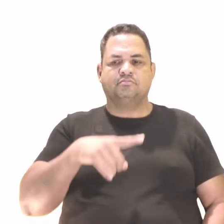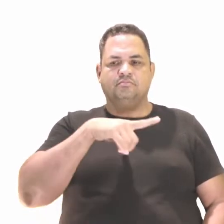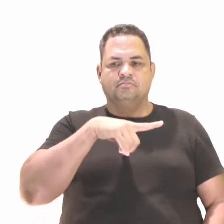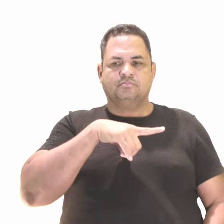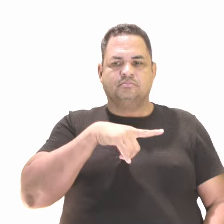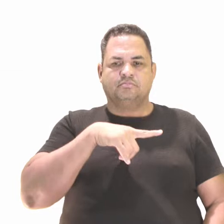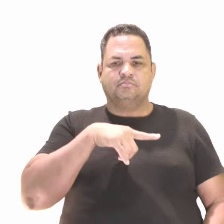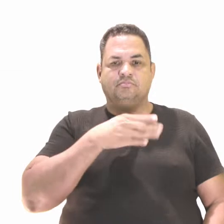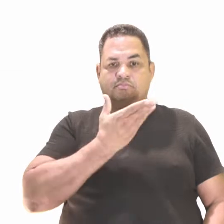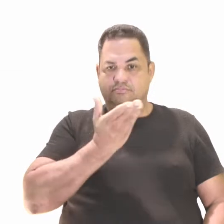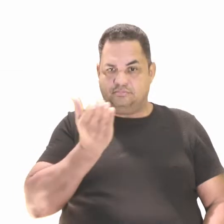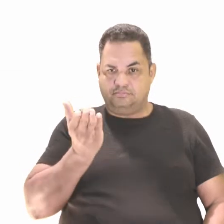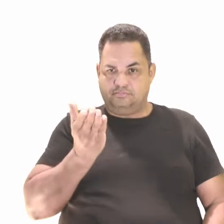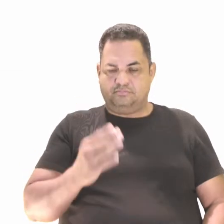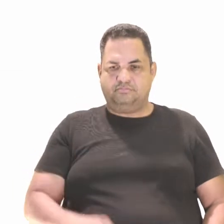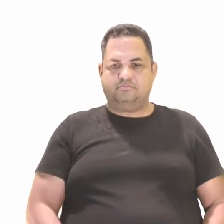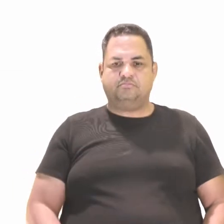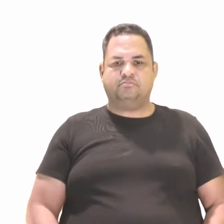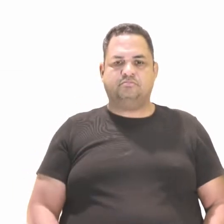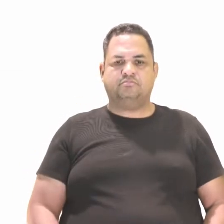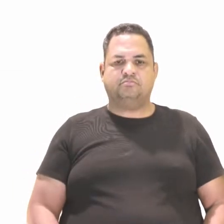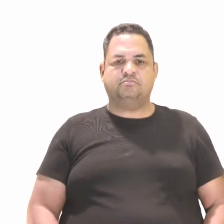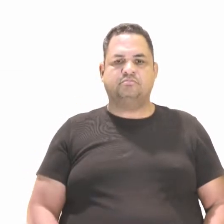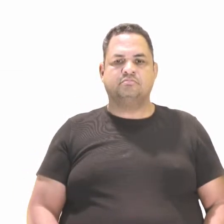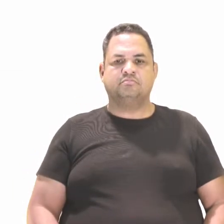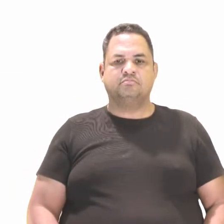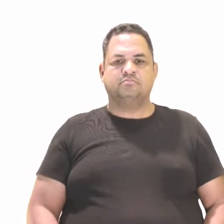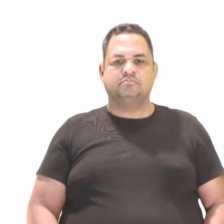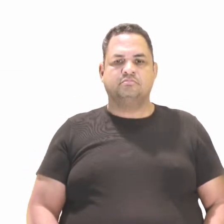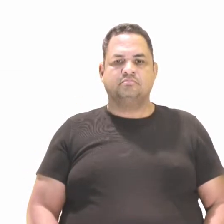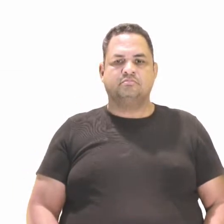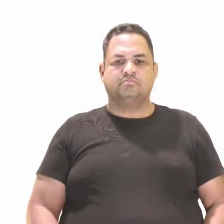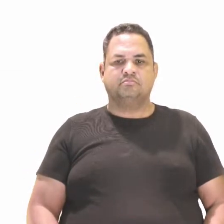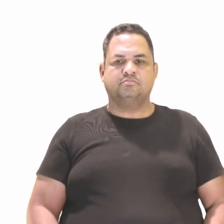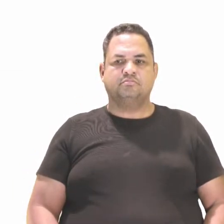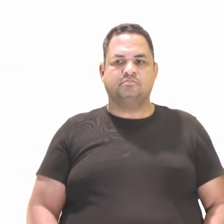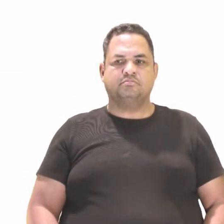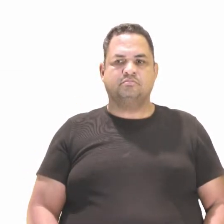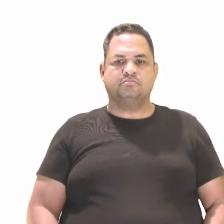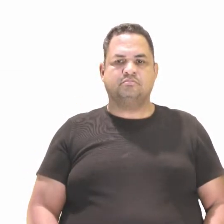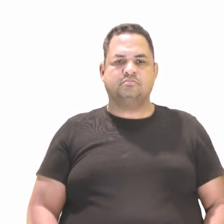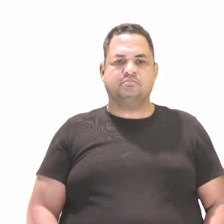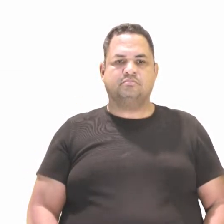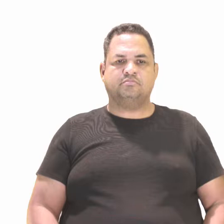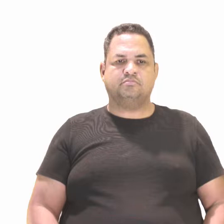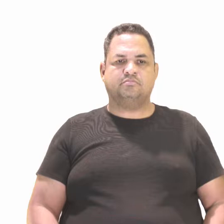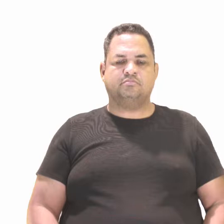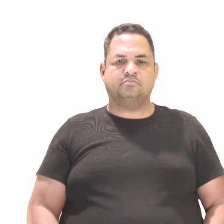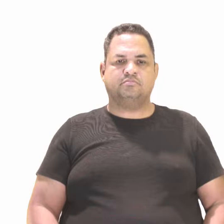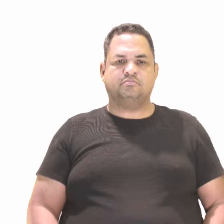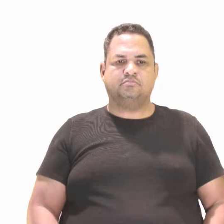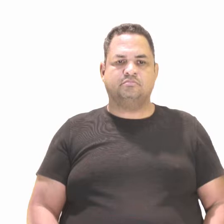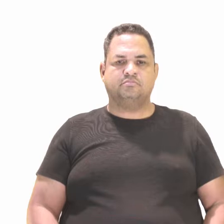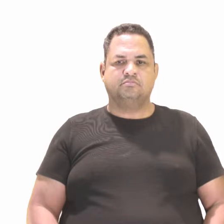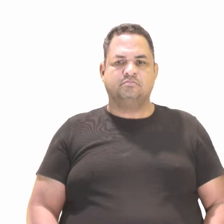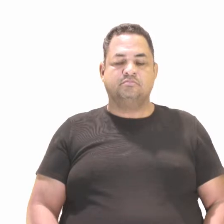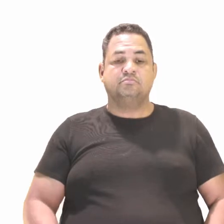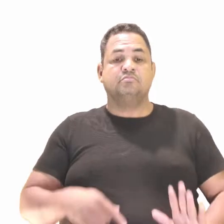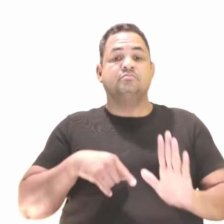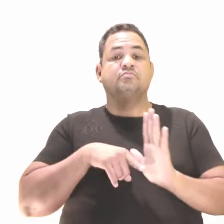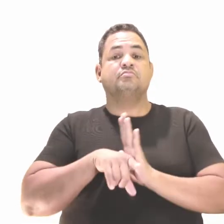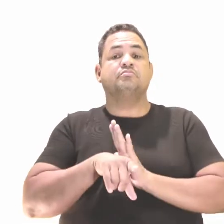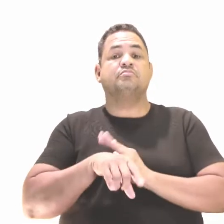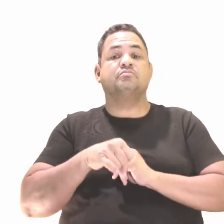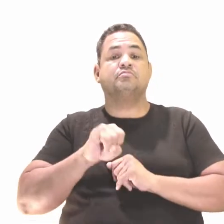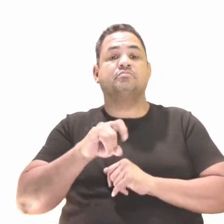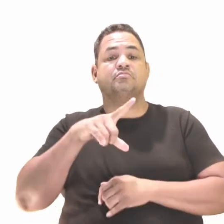pergunta para você, que é o seguinte, do you have any plans for the weekend? Eu tô perguntando para você